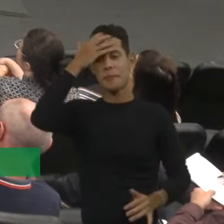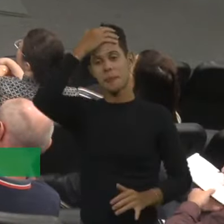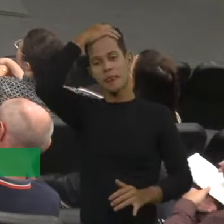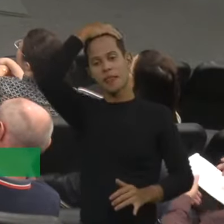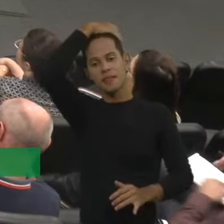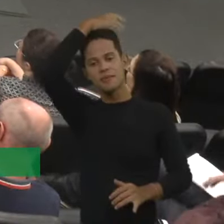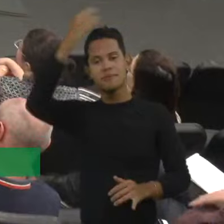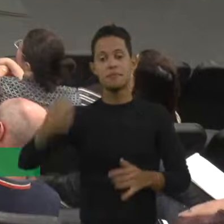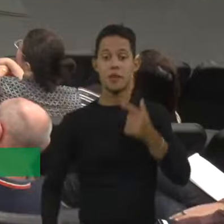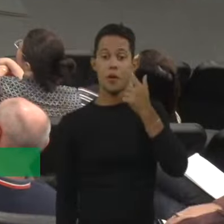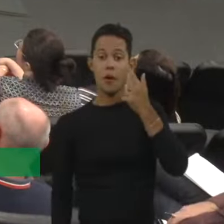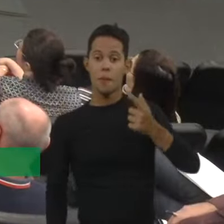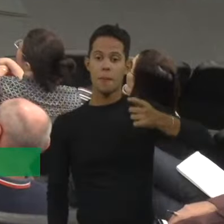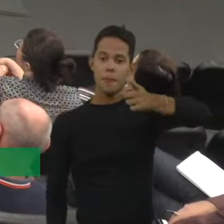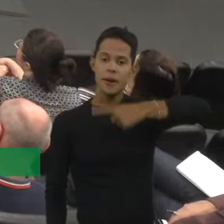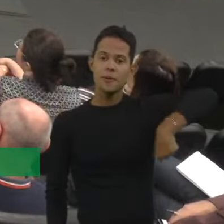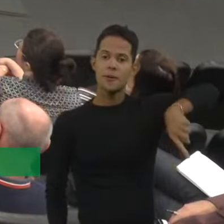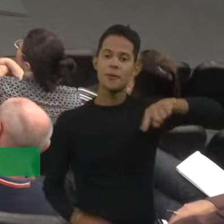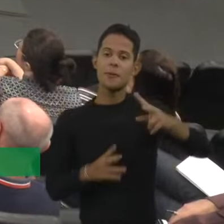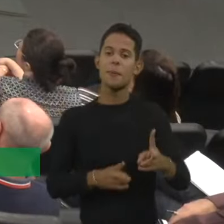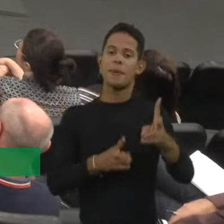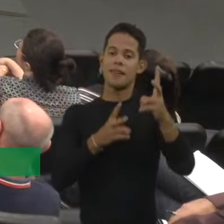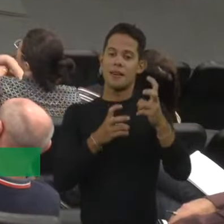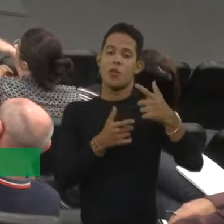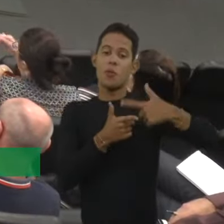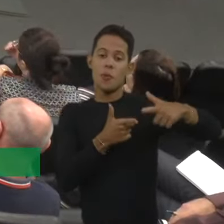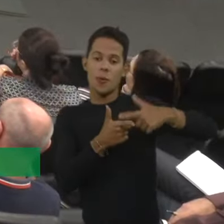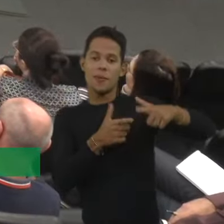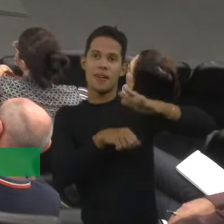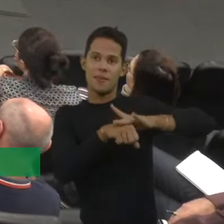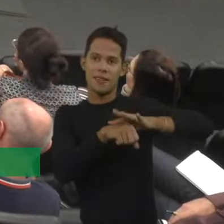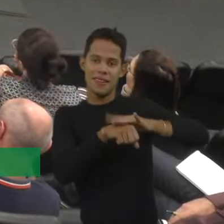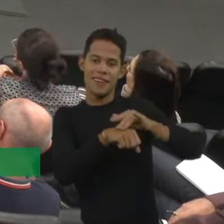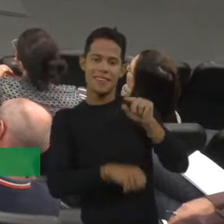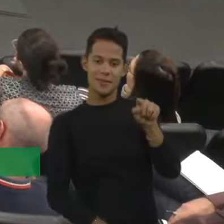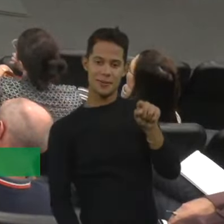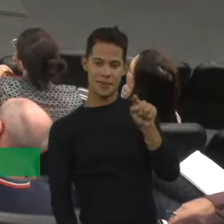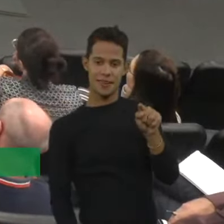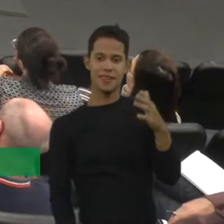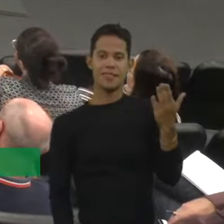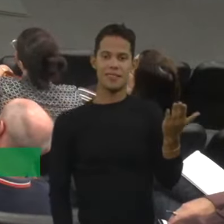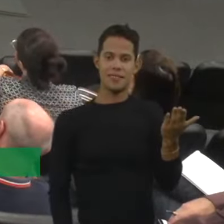dessa herança autossômica dominante, então, os